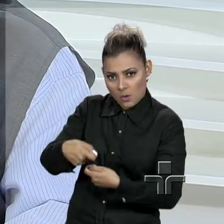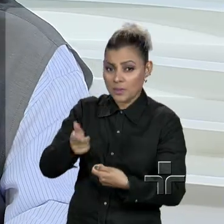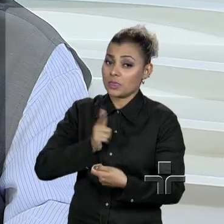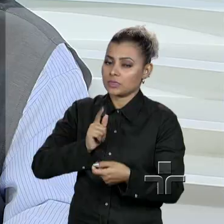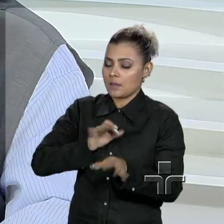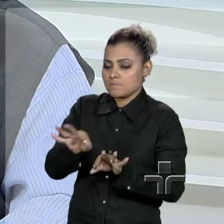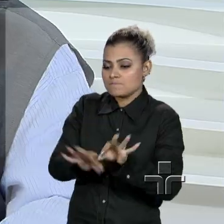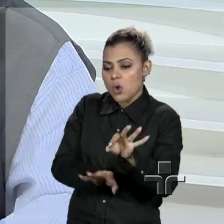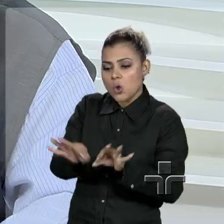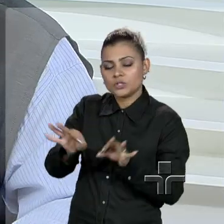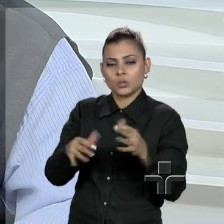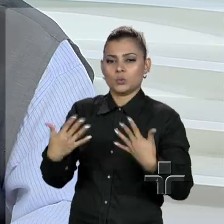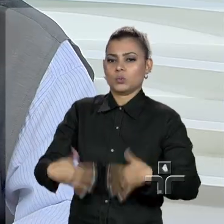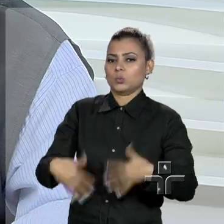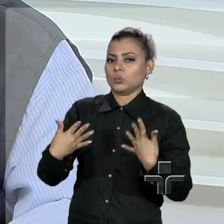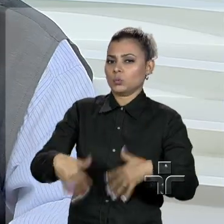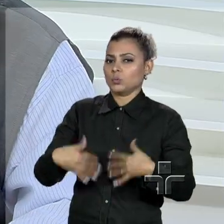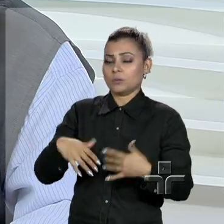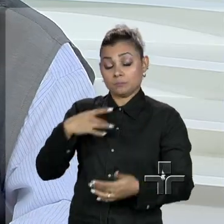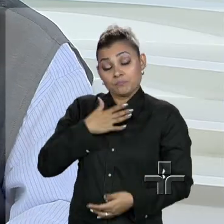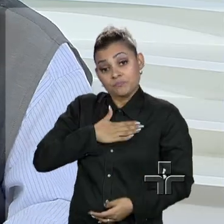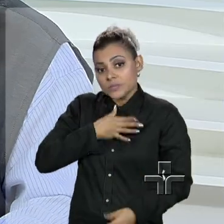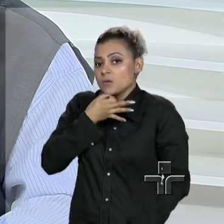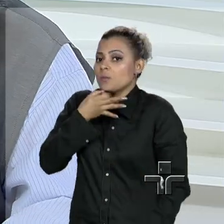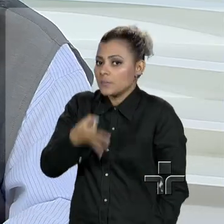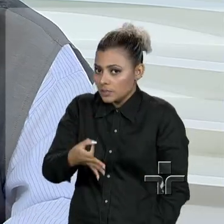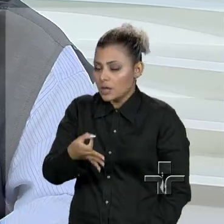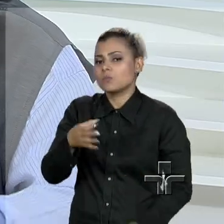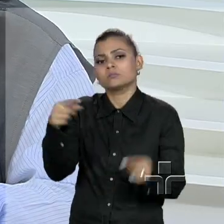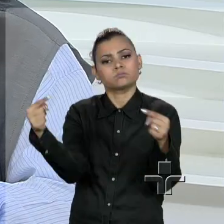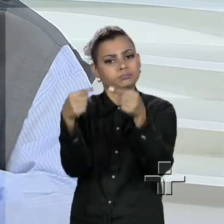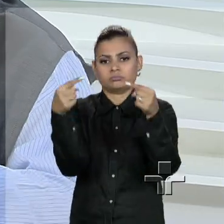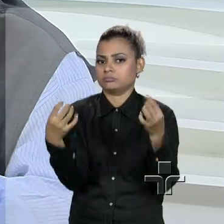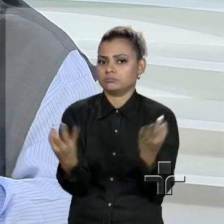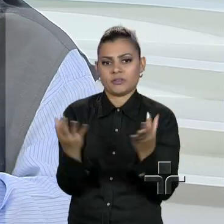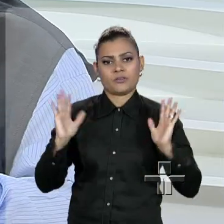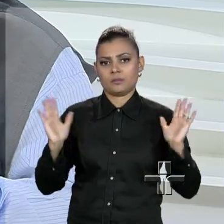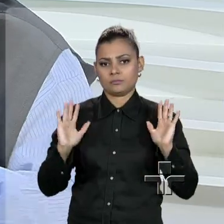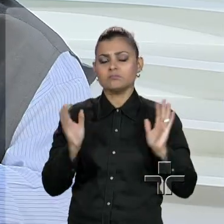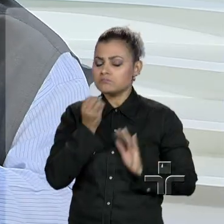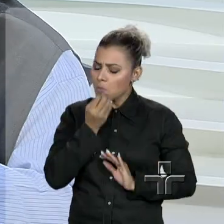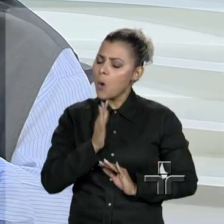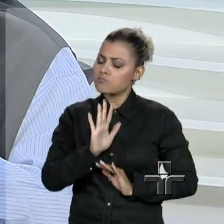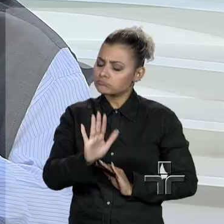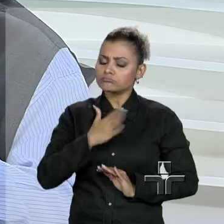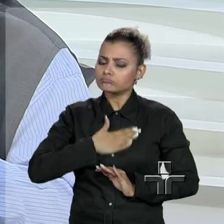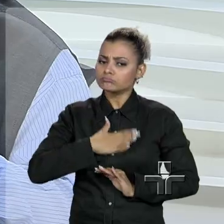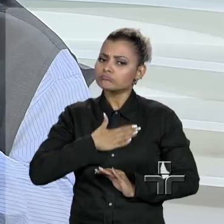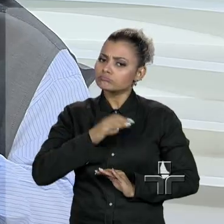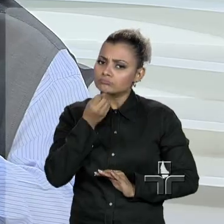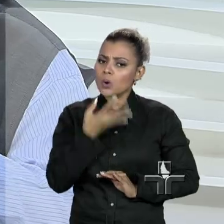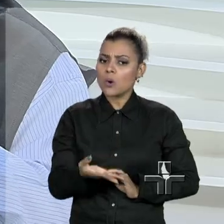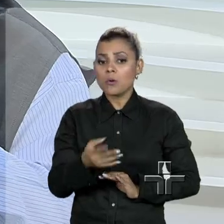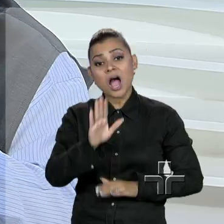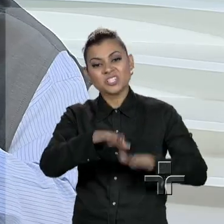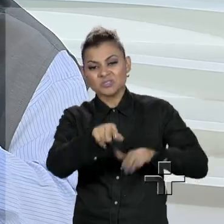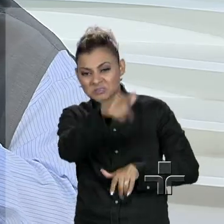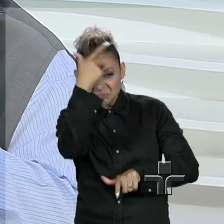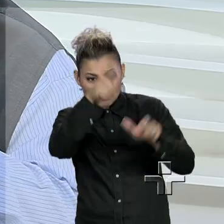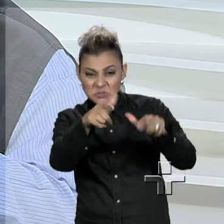programa extremamente, na minha opinião, coerente, bastante razoável. Você pode concordar ou não concordar,